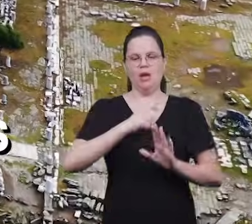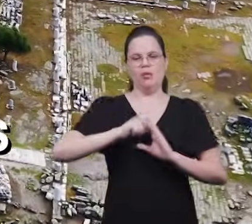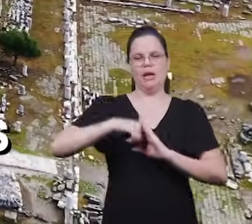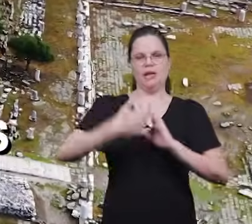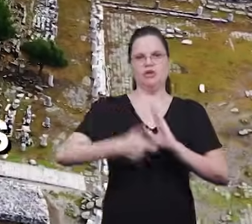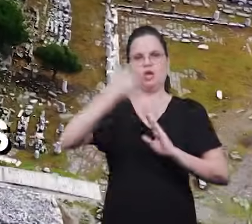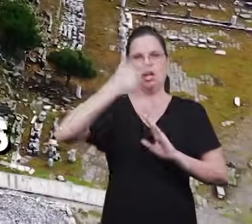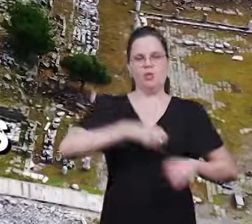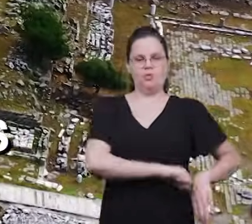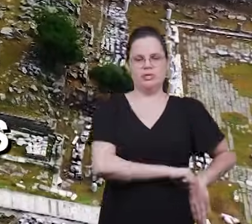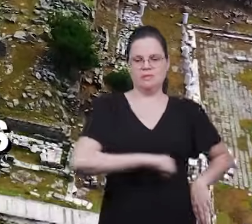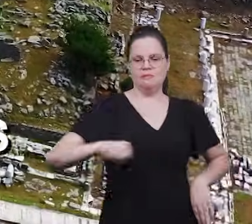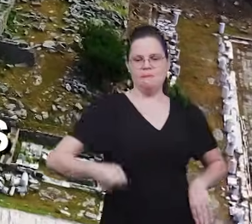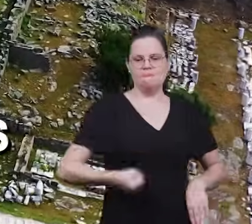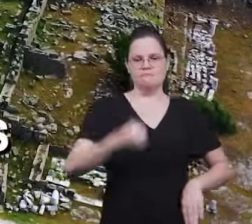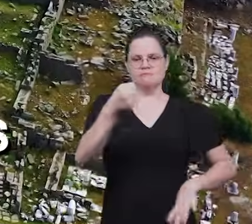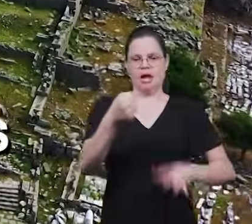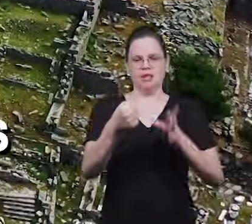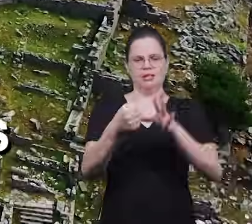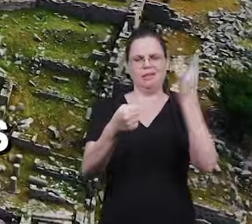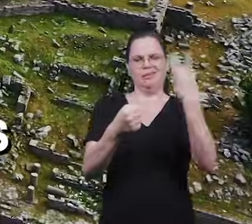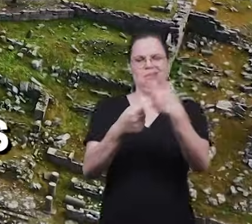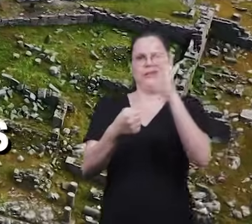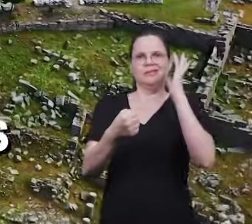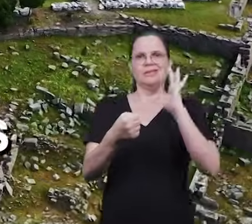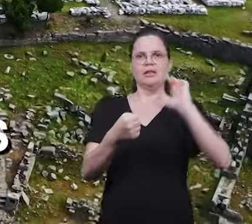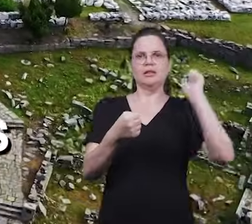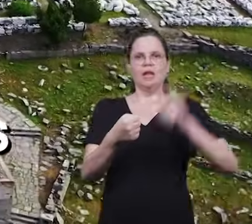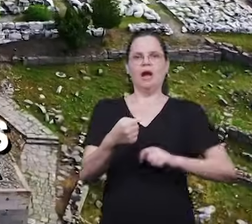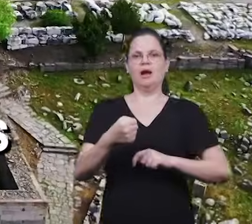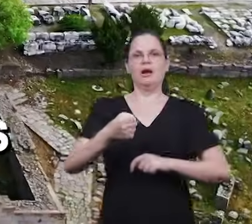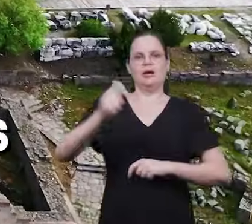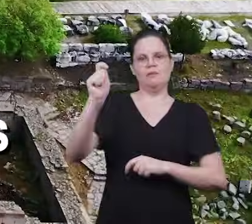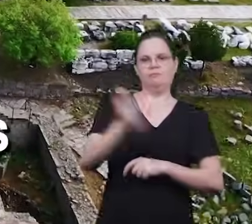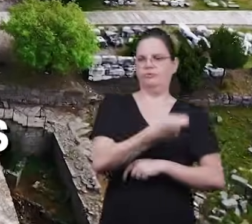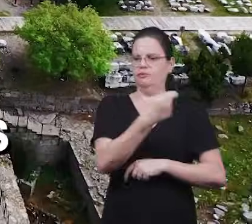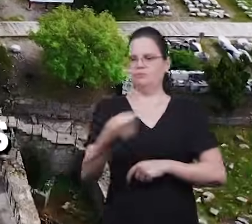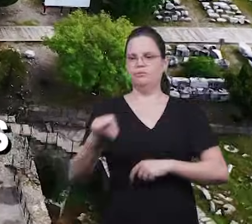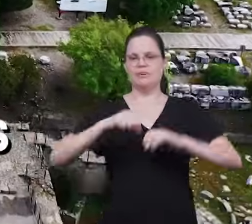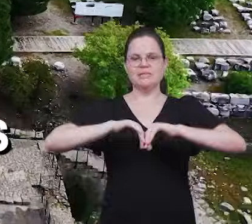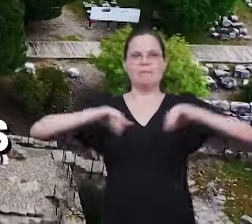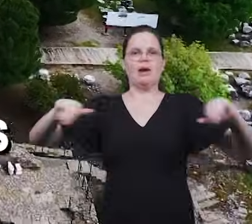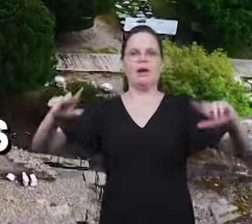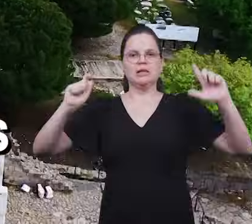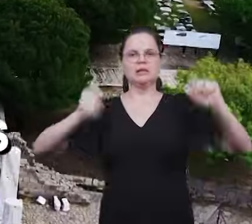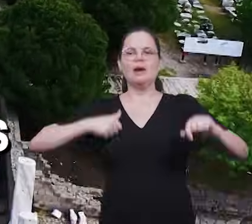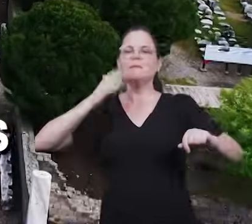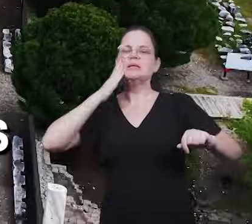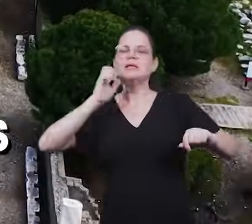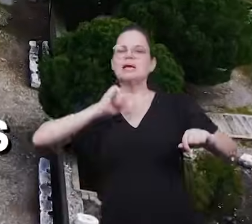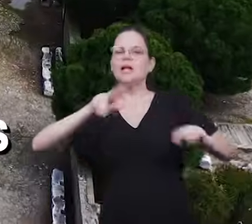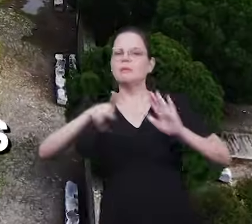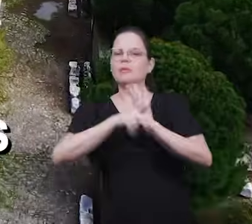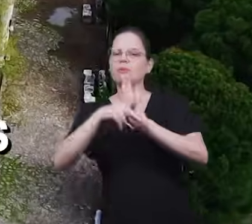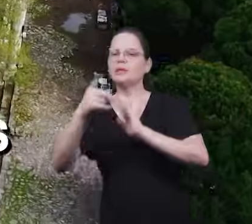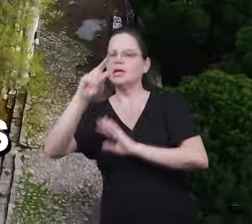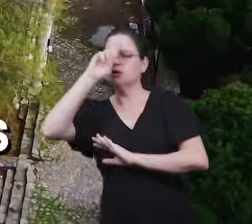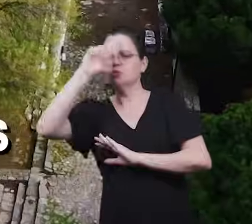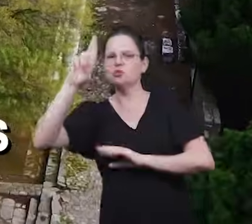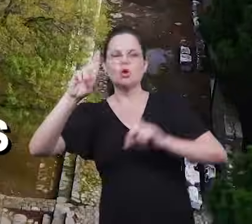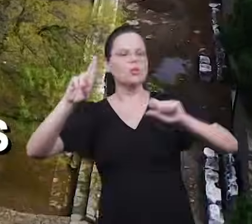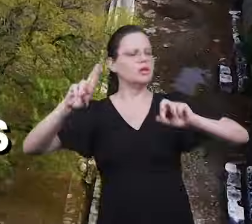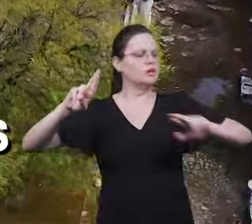dois fios, exatamente para poder discernir o que era do Senhor do que não era do Senhor, porque começou a haver mistura. Então, da